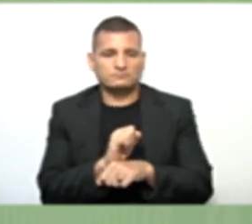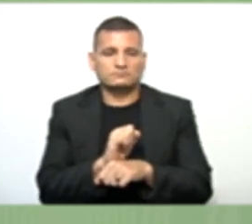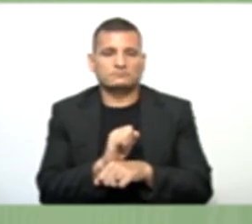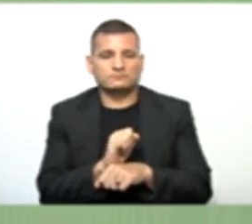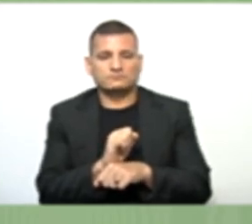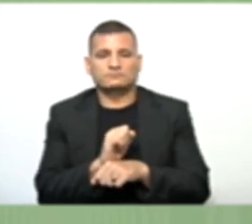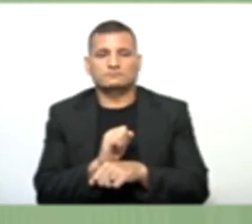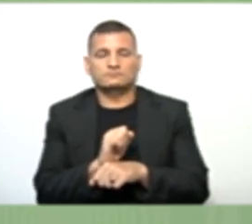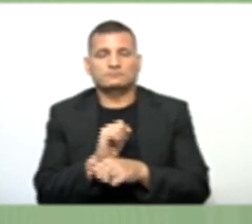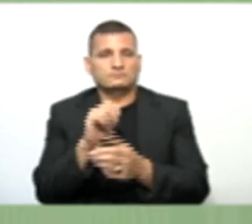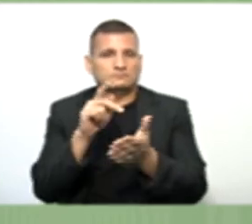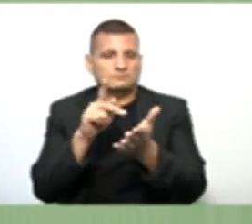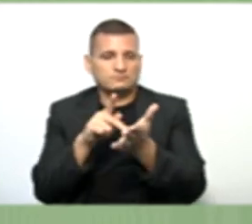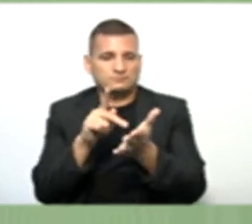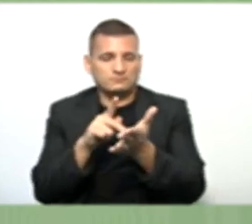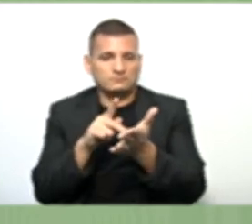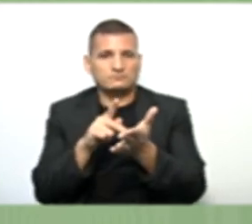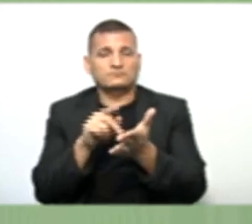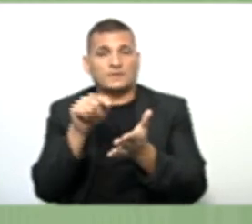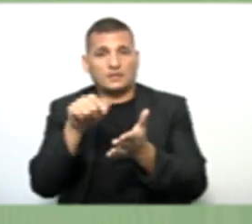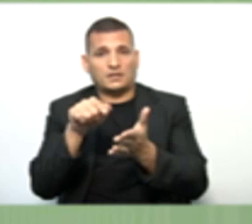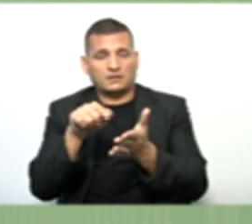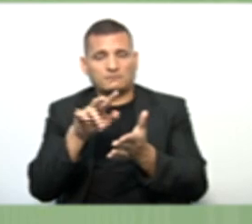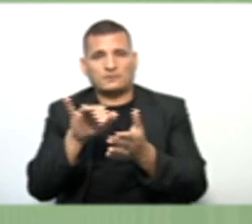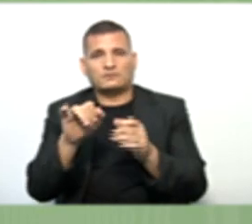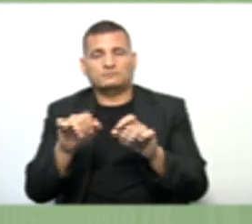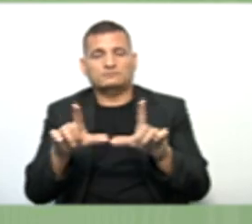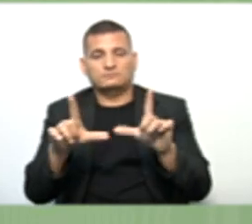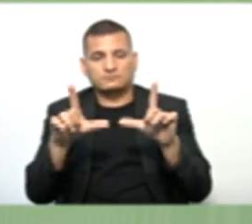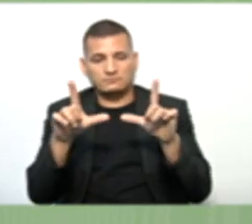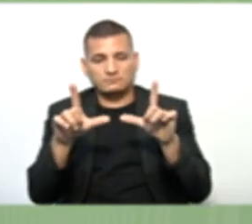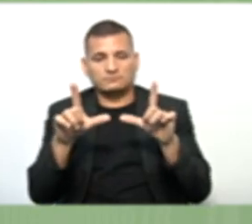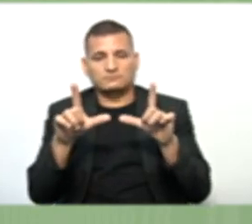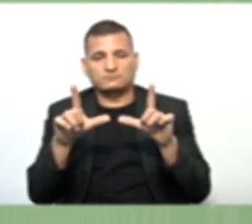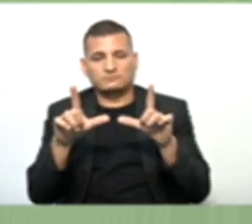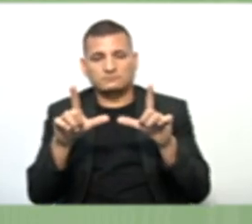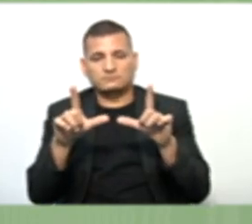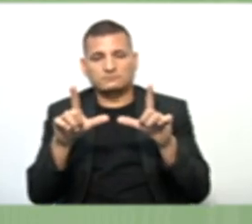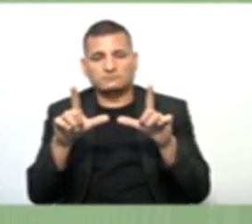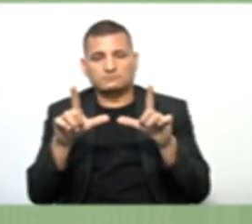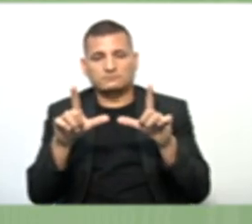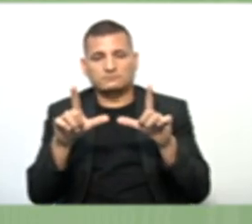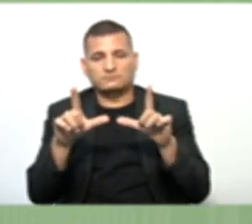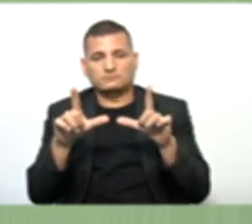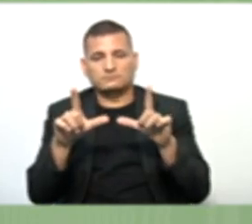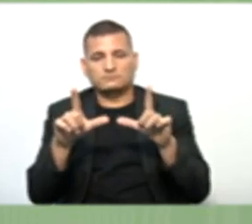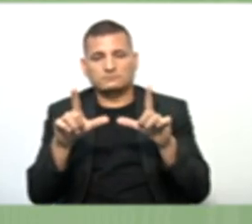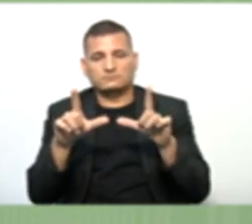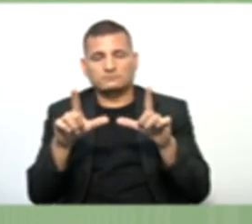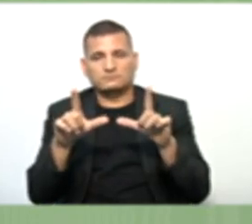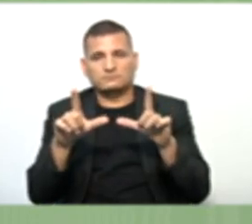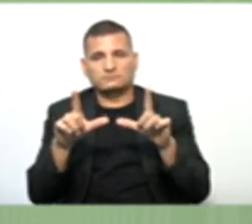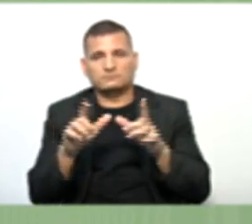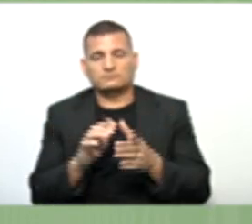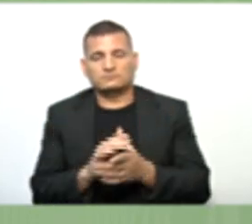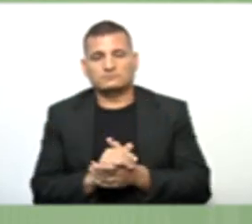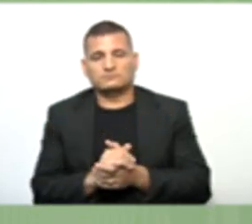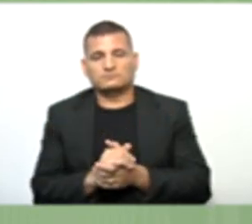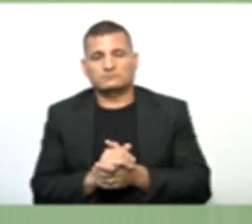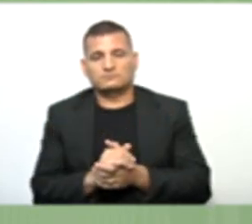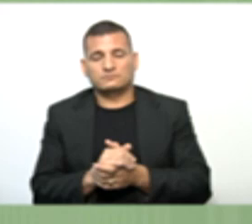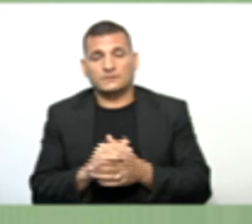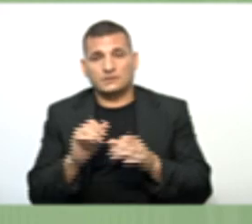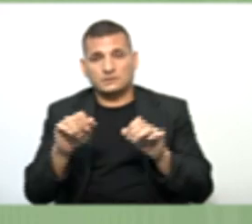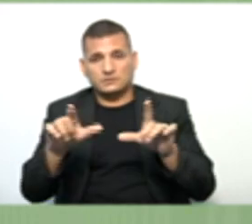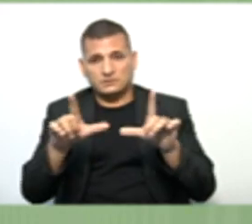comando aqui será executado, tá? No momento que essa condição aqui assume o valor de